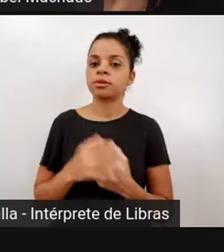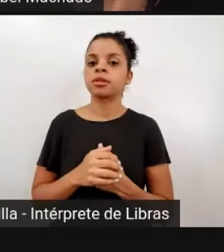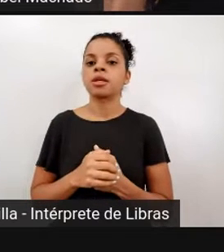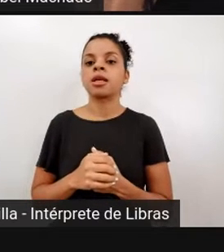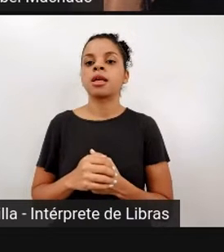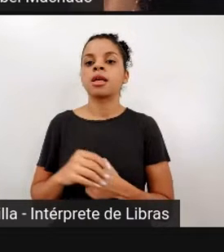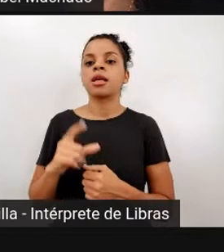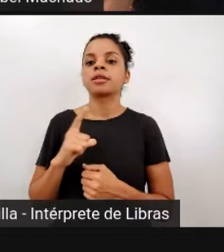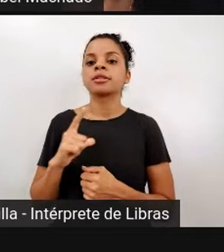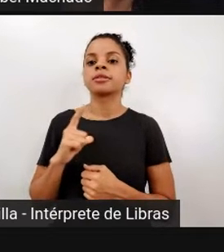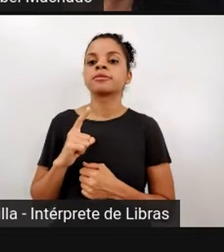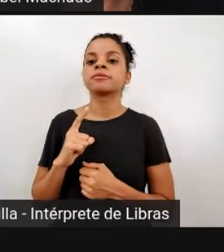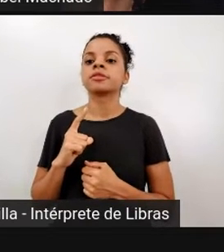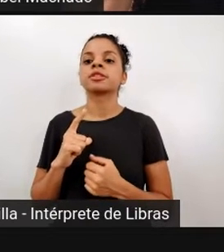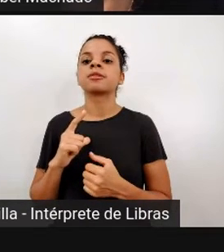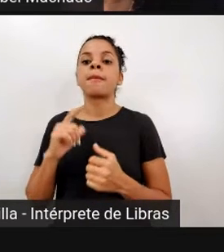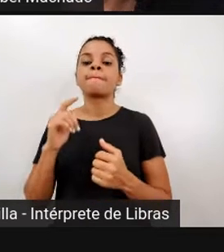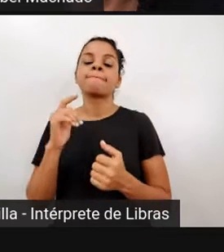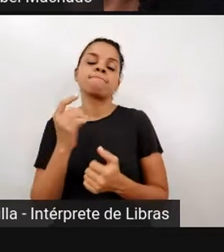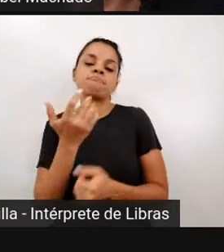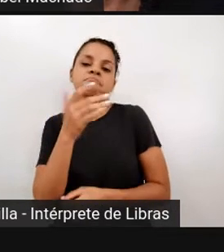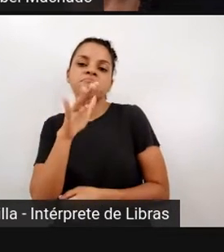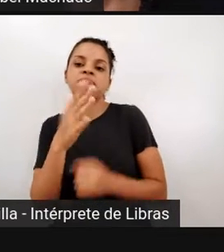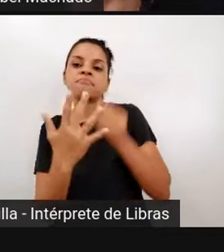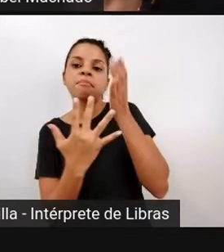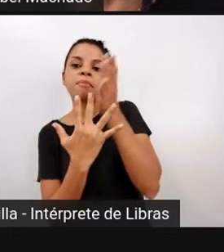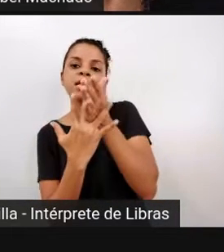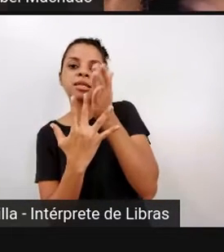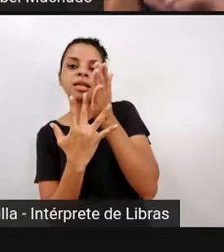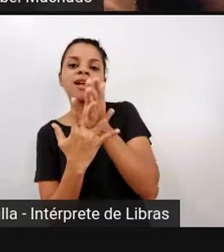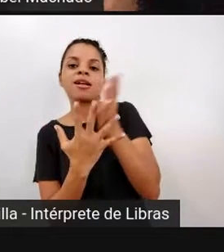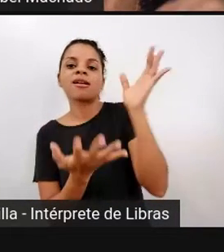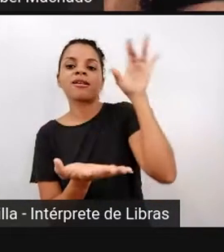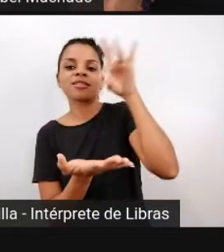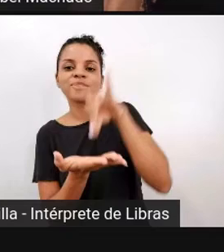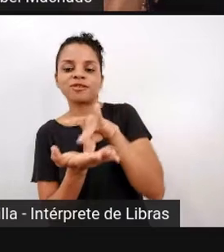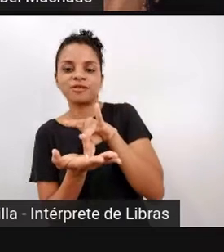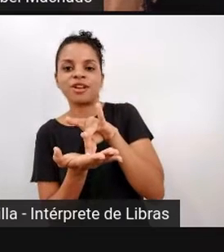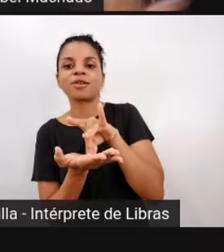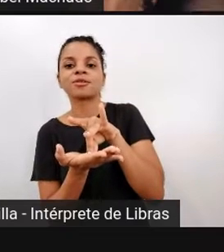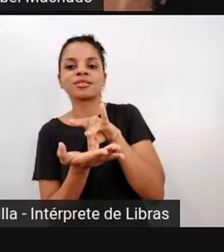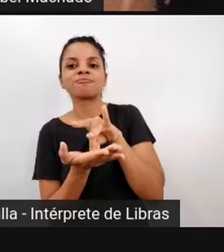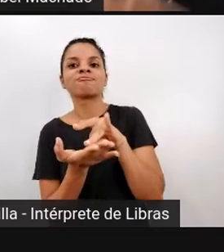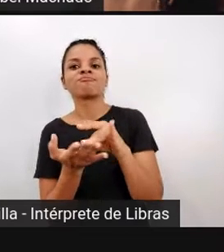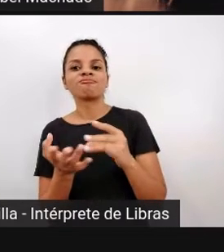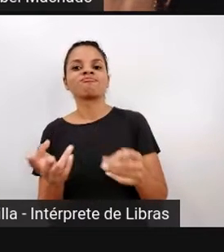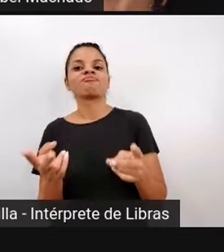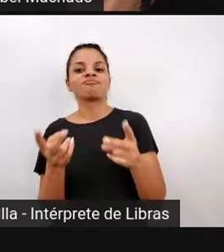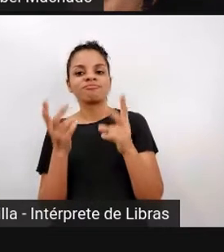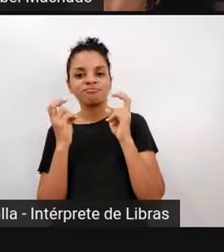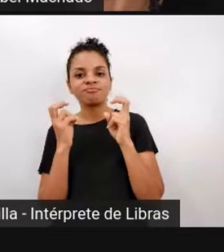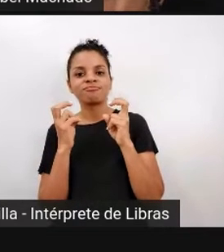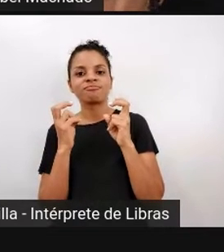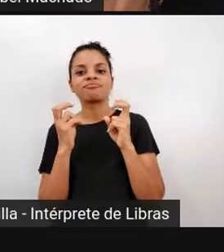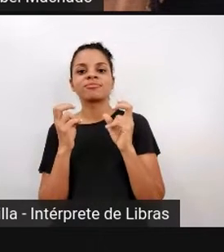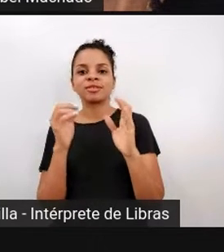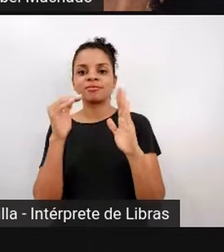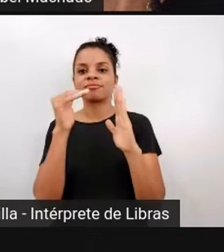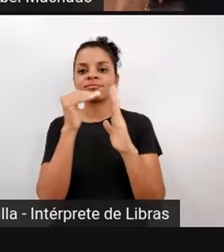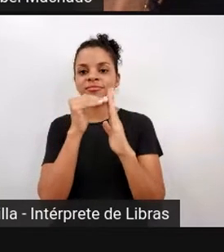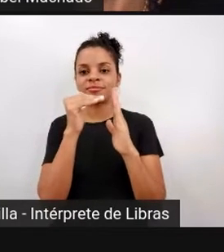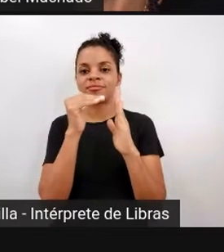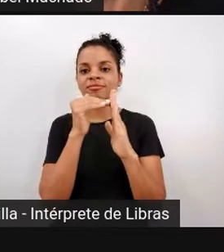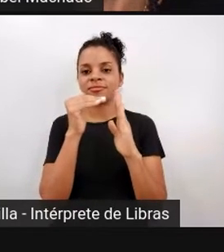divulgadas, das quais metade falsas. Então, só por esses 2 extratos da Câmara, do Comprove da Câmara